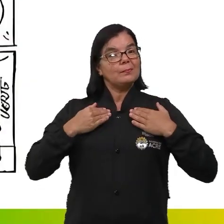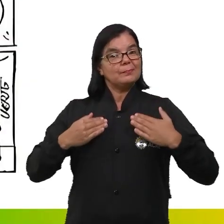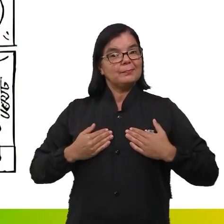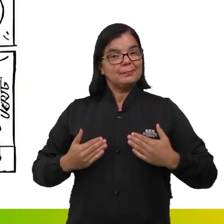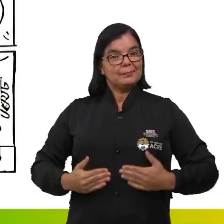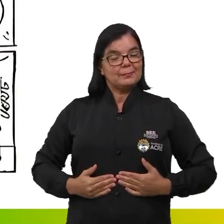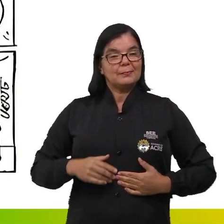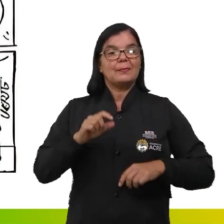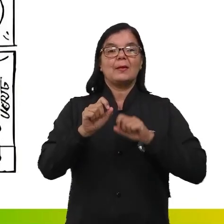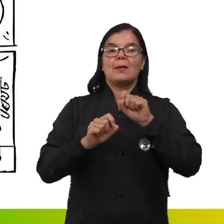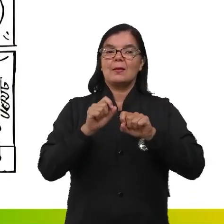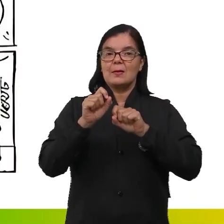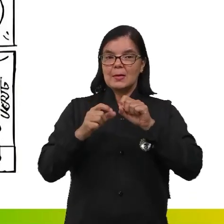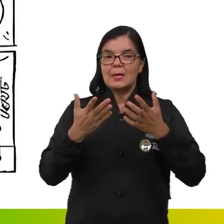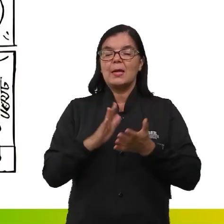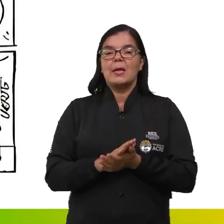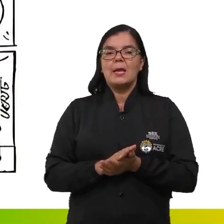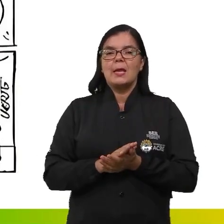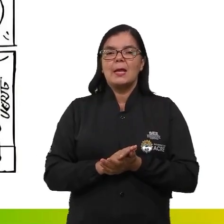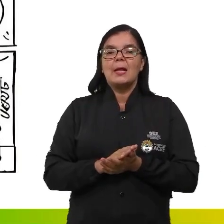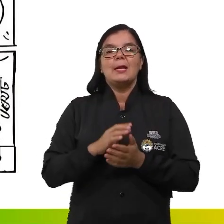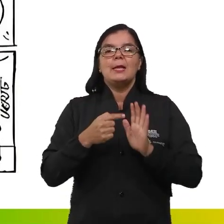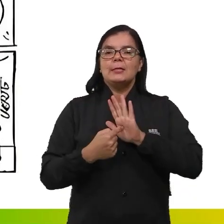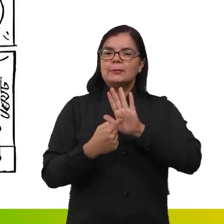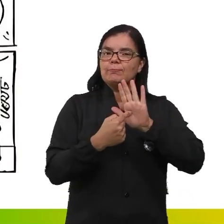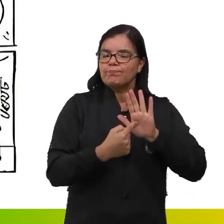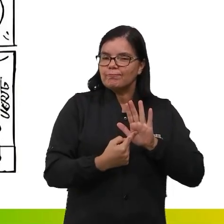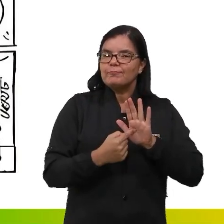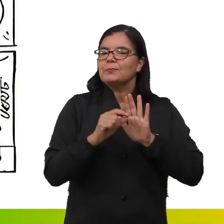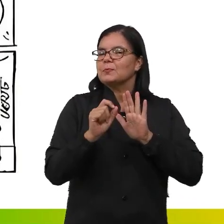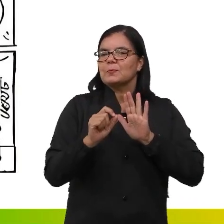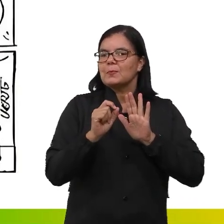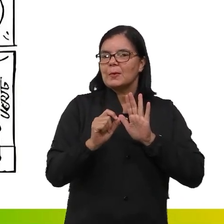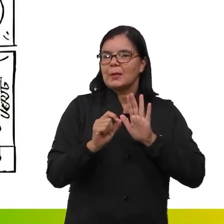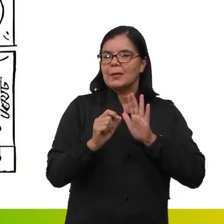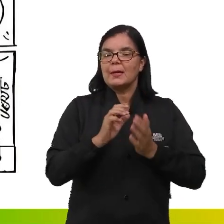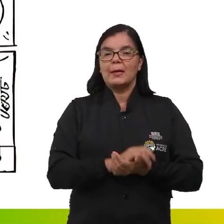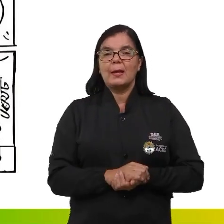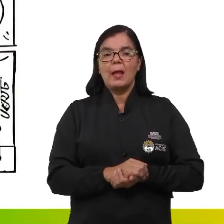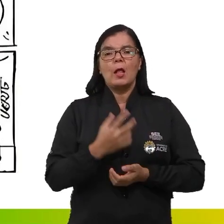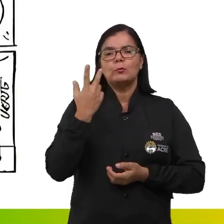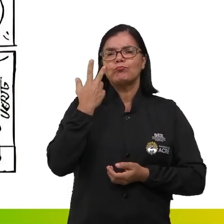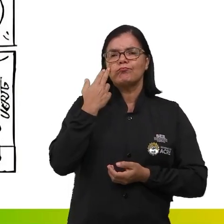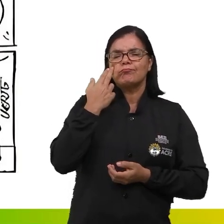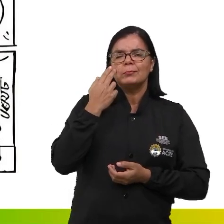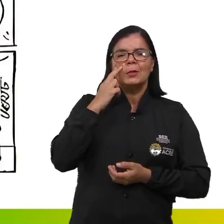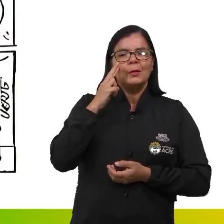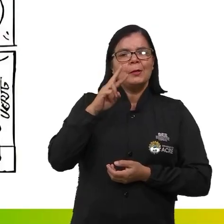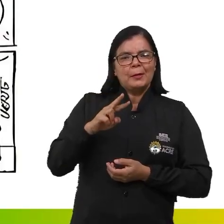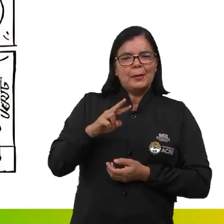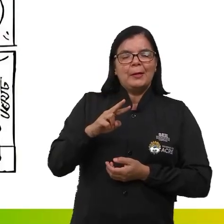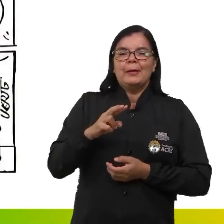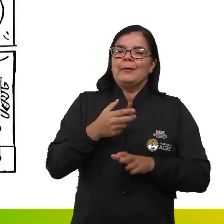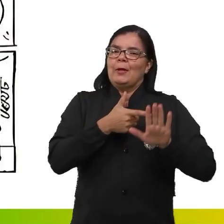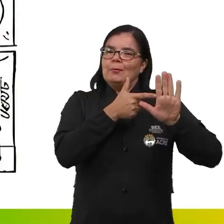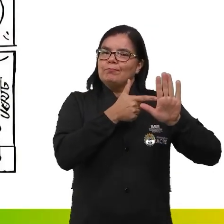humor, ele aparece de forma em que é como eu observar a ironia, a